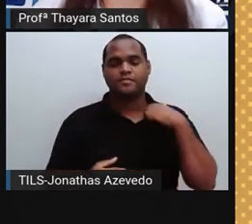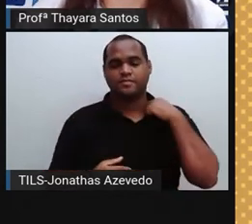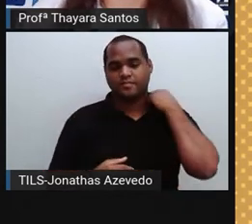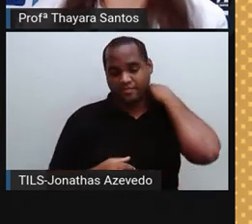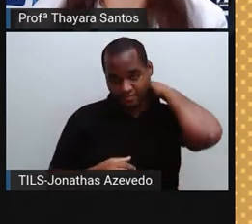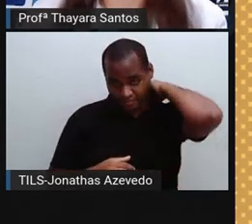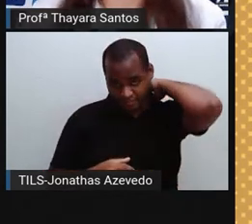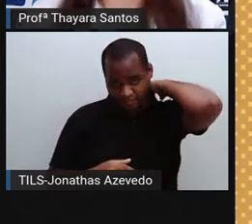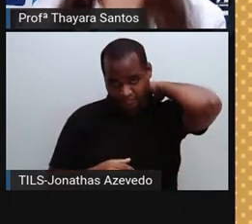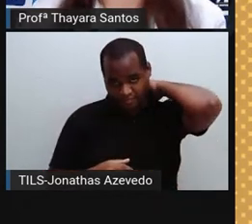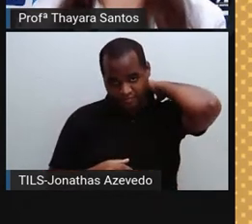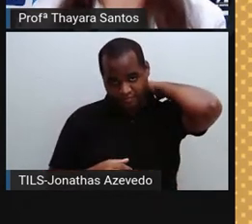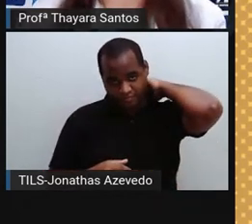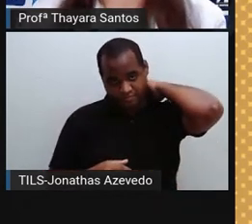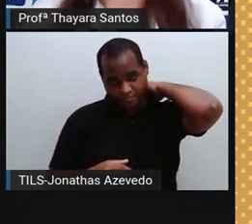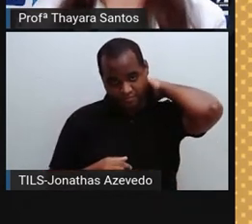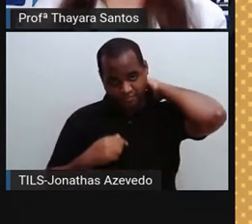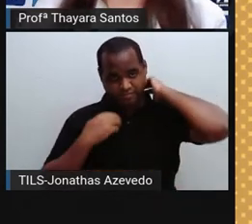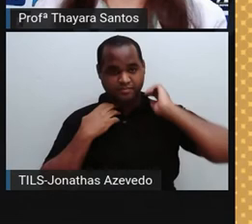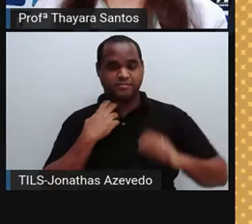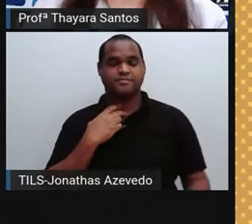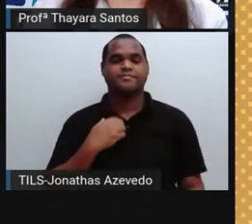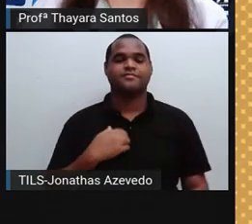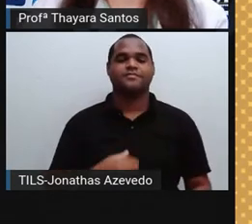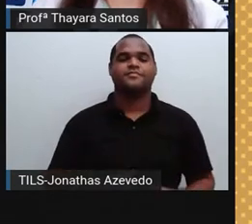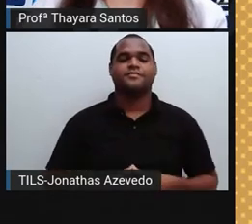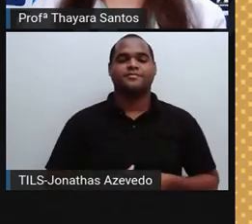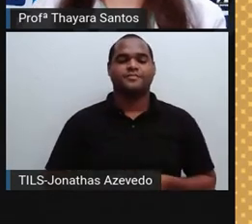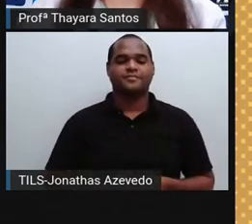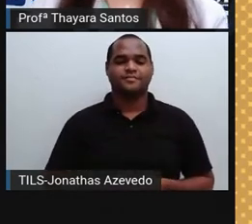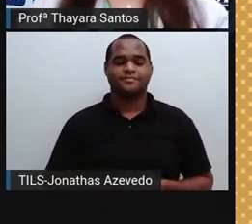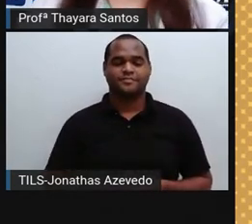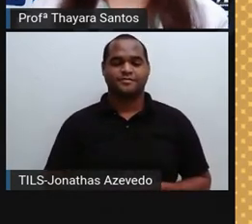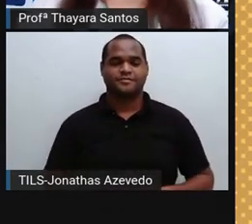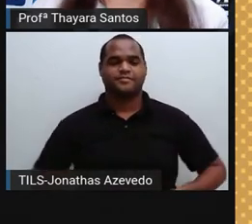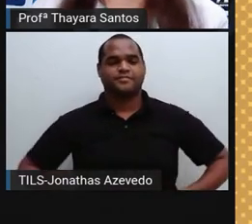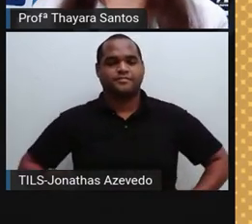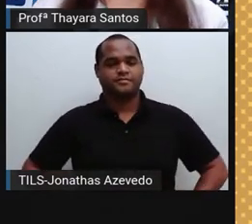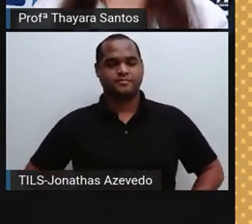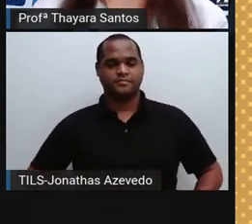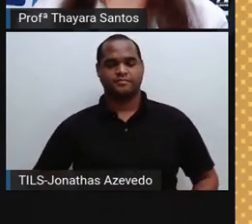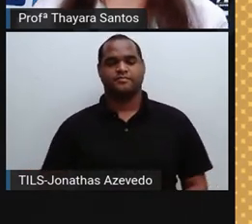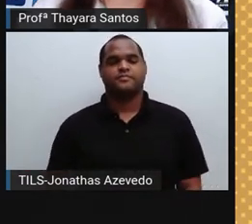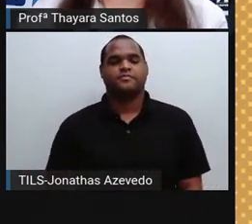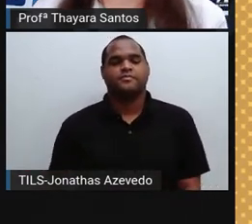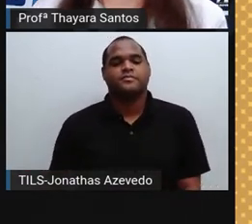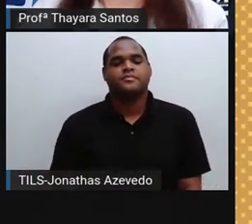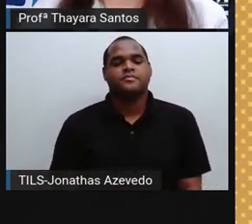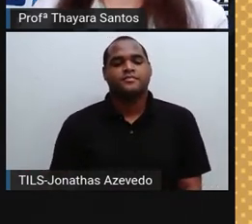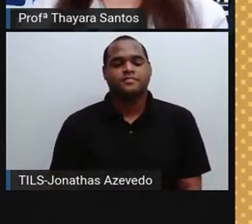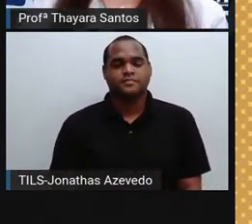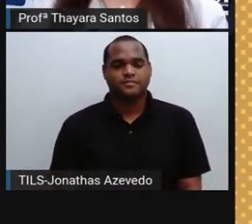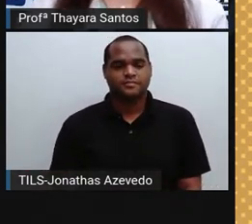parte, gente. Ficou confuso, eu acho. Eu vou contar até 5 e refaço, tá?